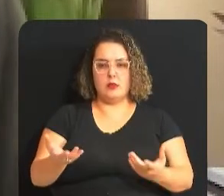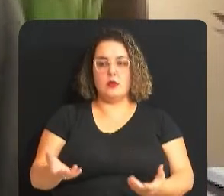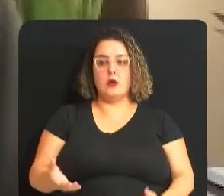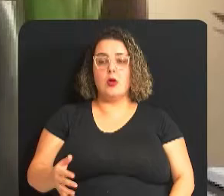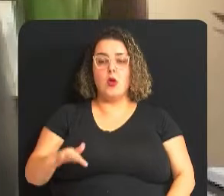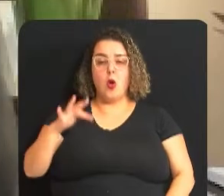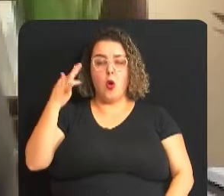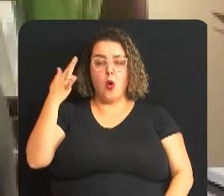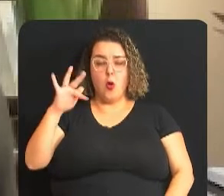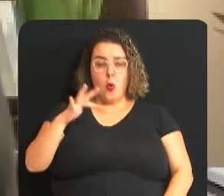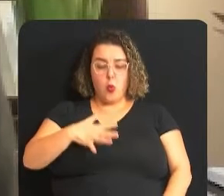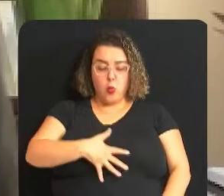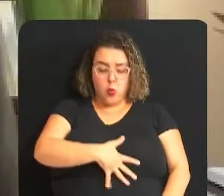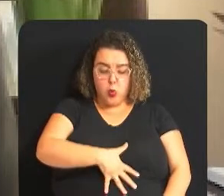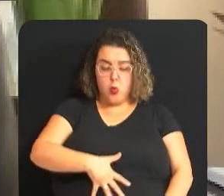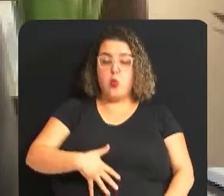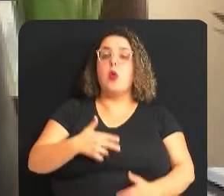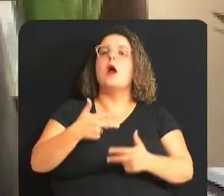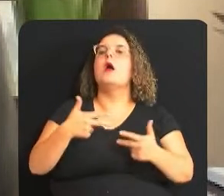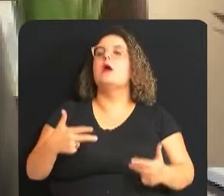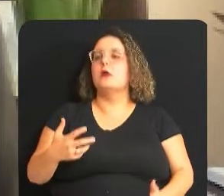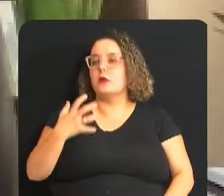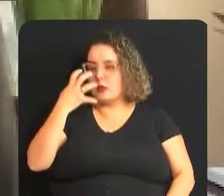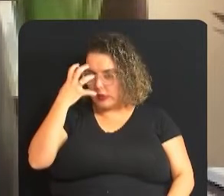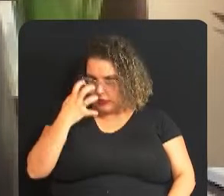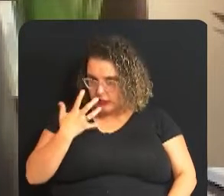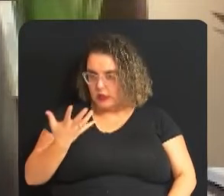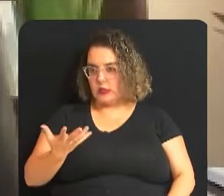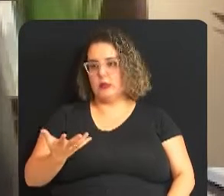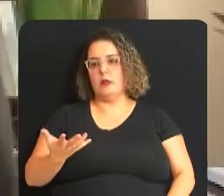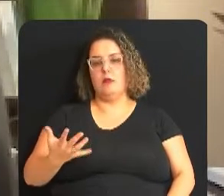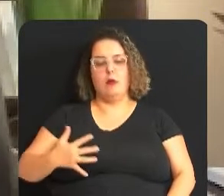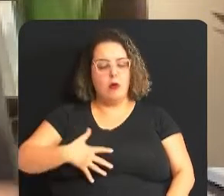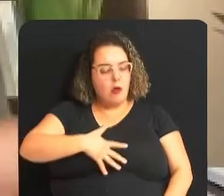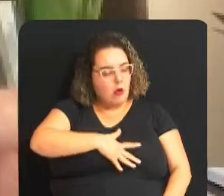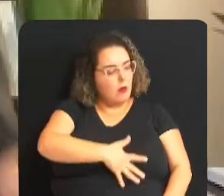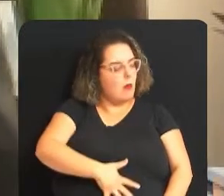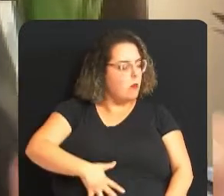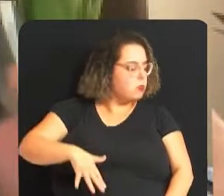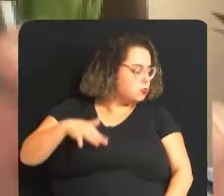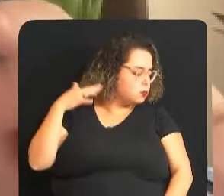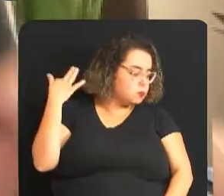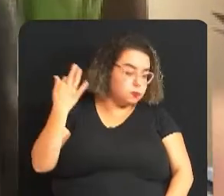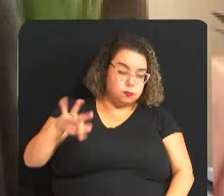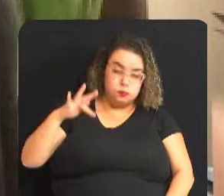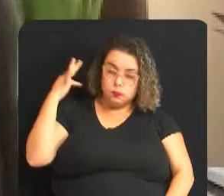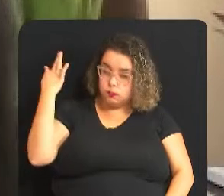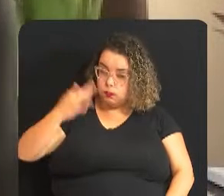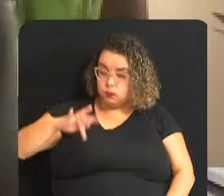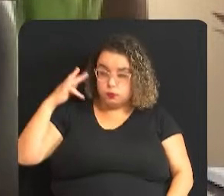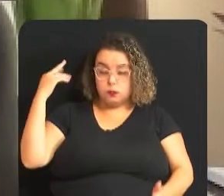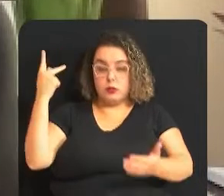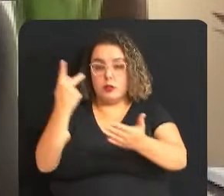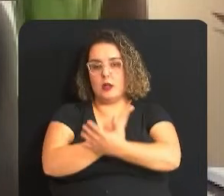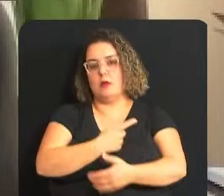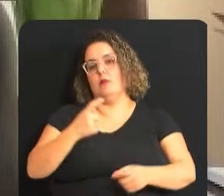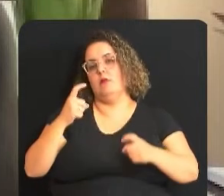de barriga, é coisa séria. Dor de barriga é onde mais a gente vê erro médico.